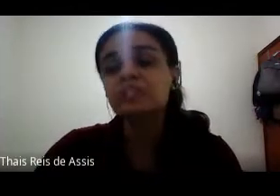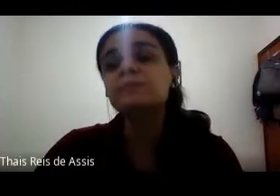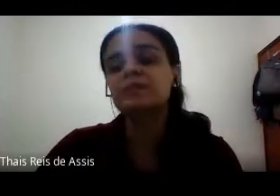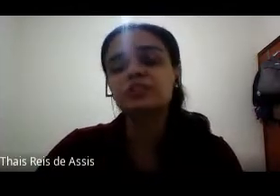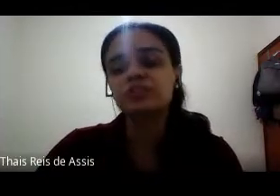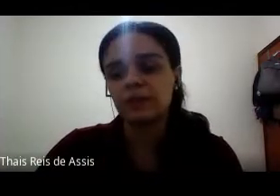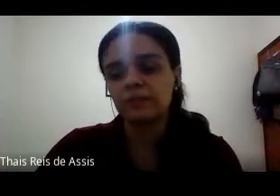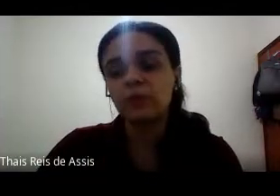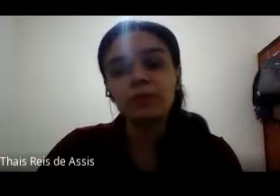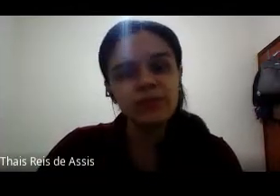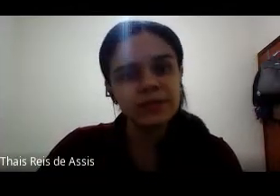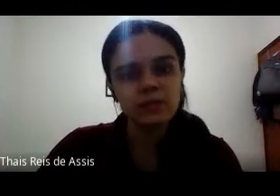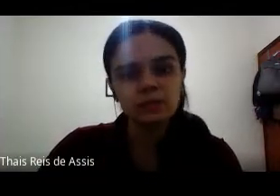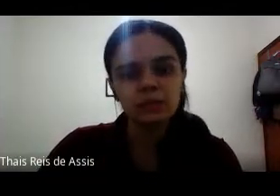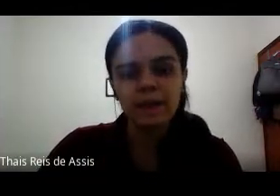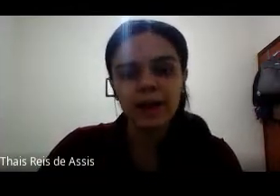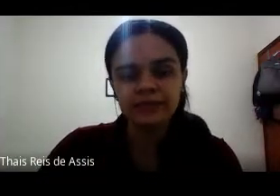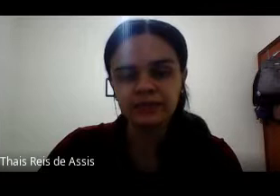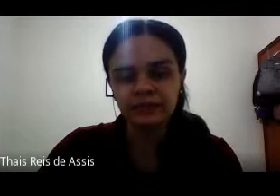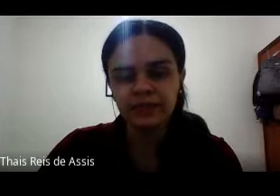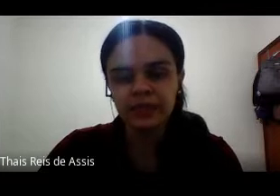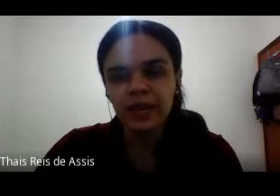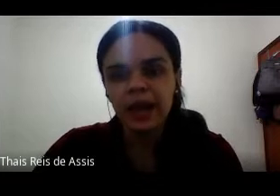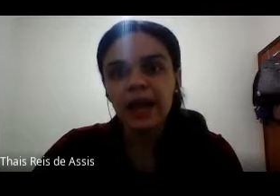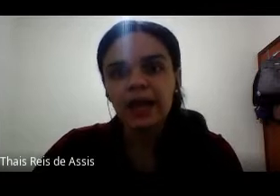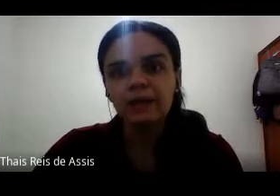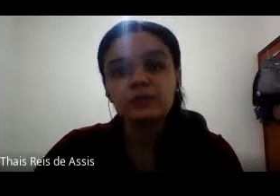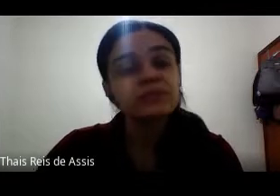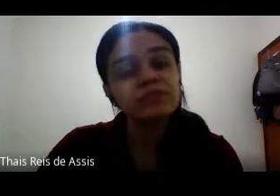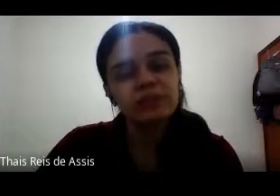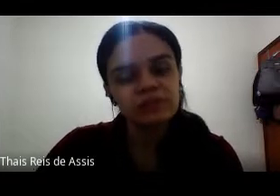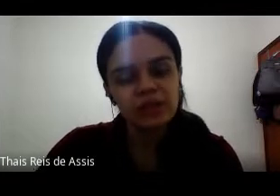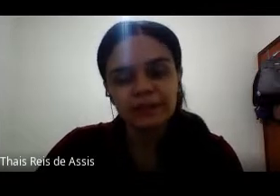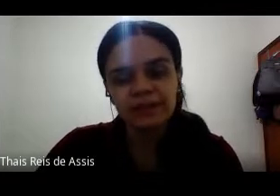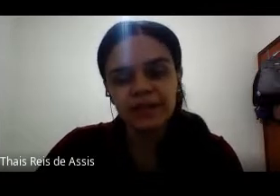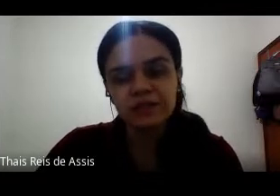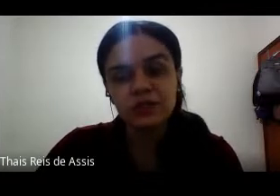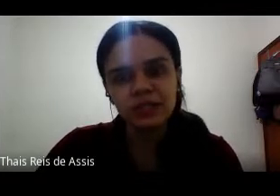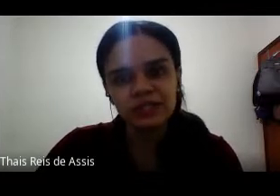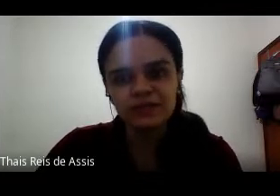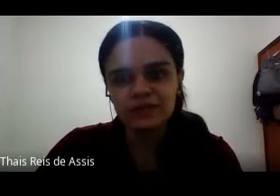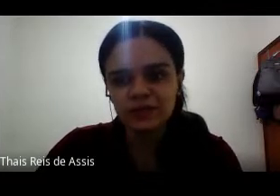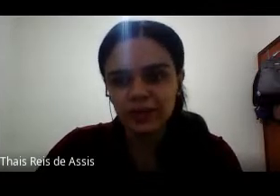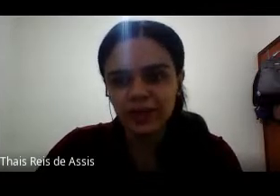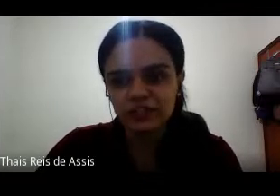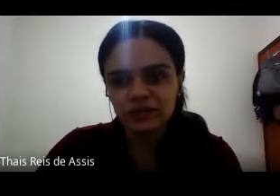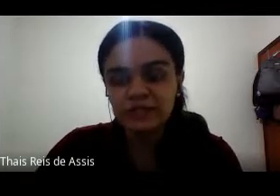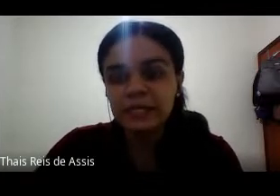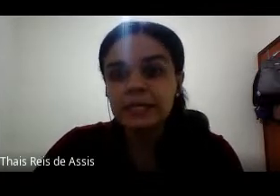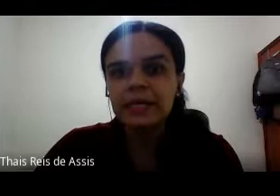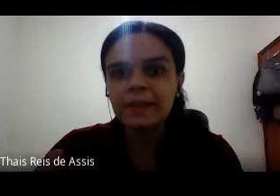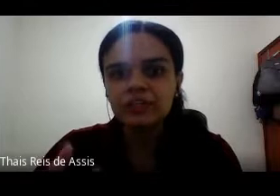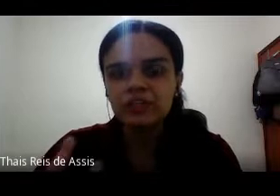a gente precisa de ter uma formação cultural básica, o desenvolvimento de capacidades cognitivas e